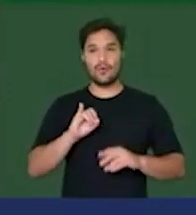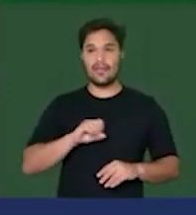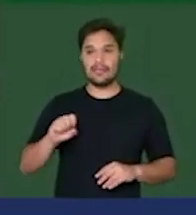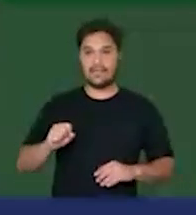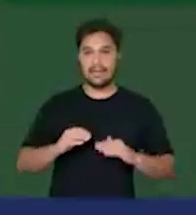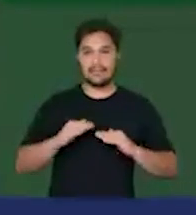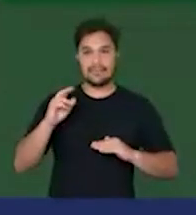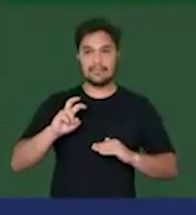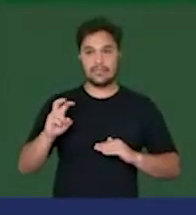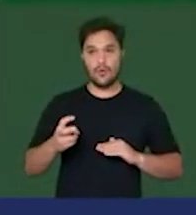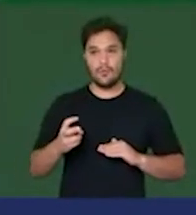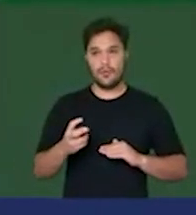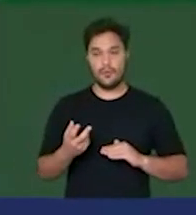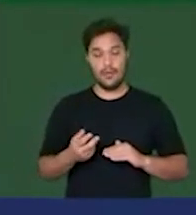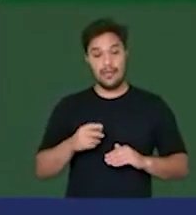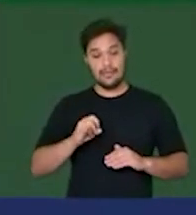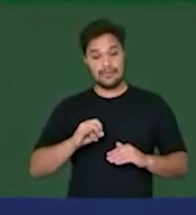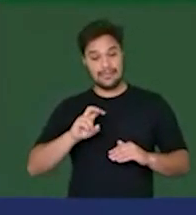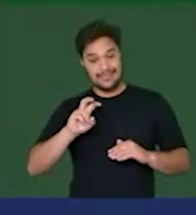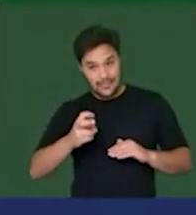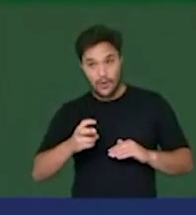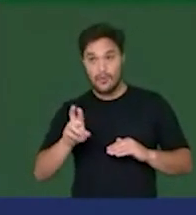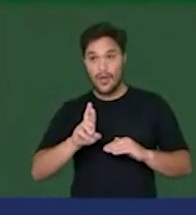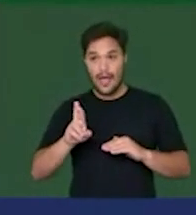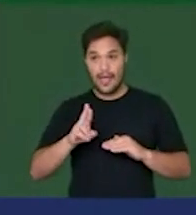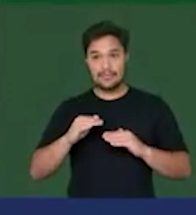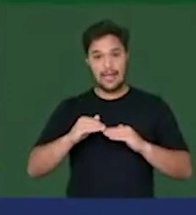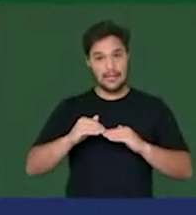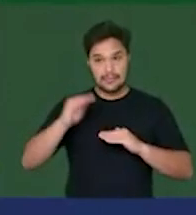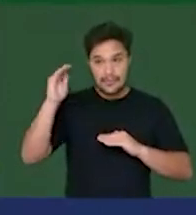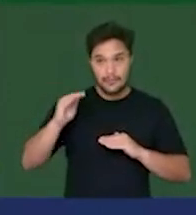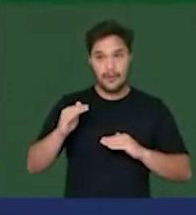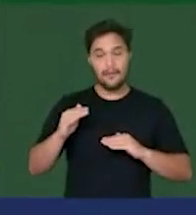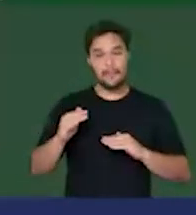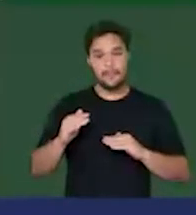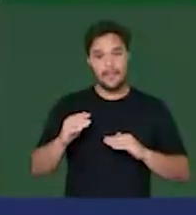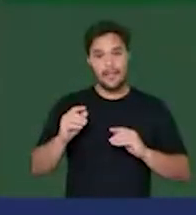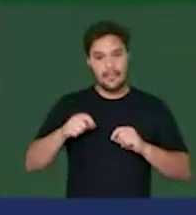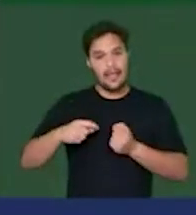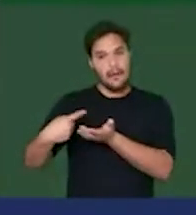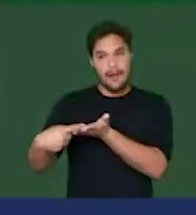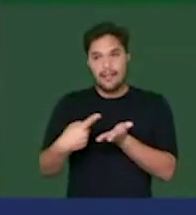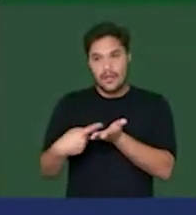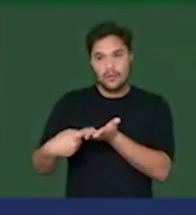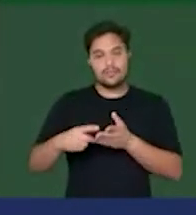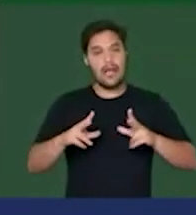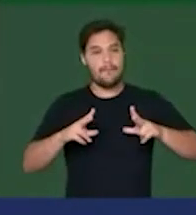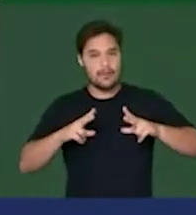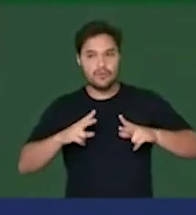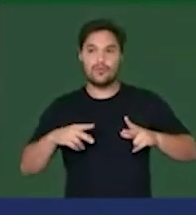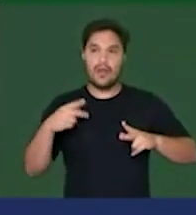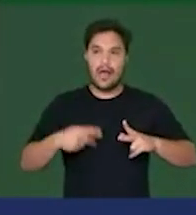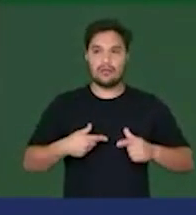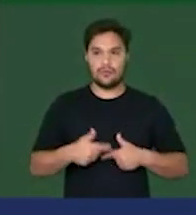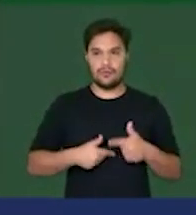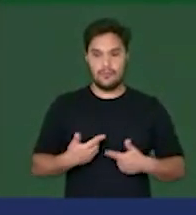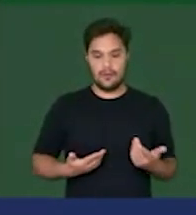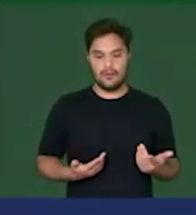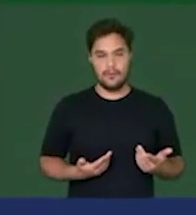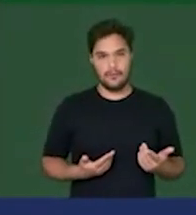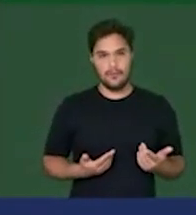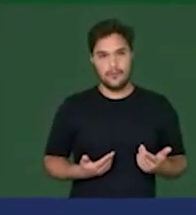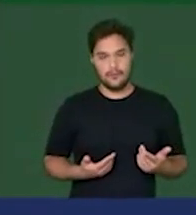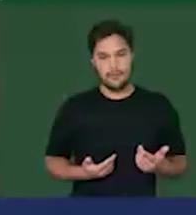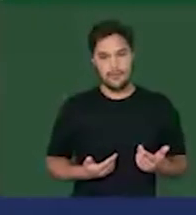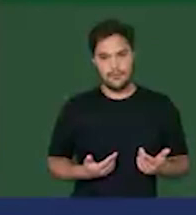do que R$5.000. O trabalhador que recebe mais do que R$5.000 está mais do que capacitado para negociar individualmente as suas condições de trabalho.